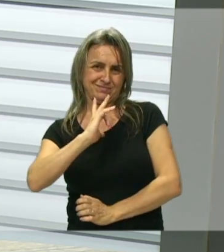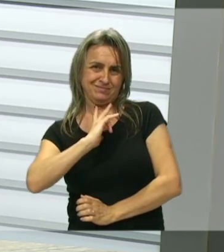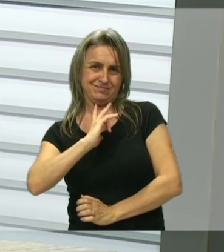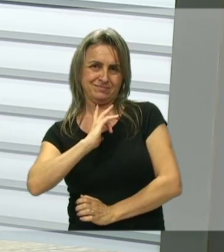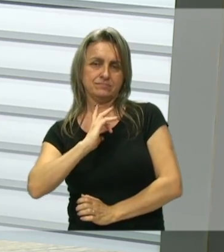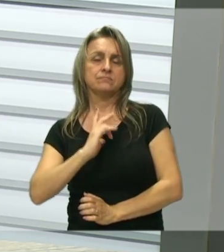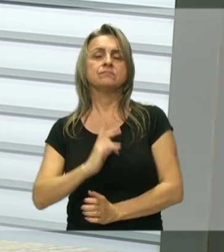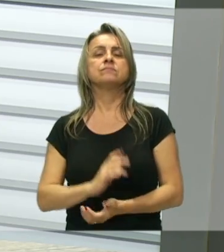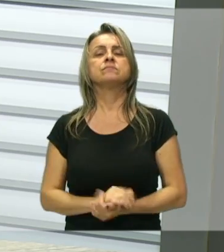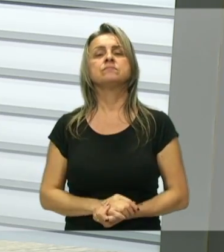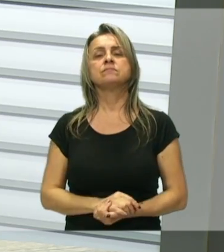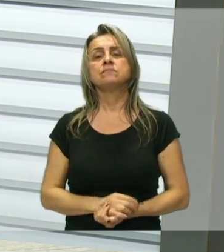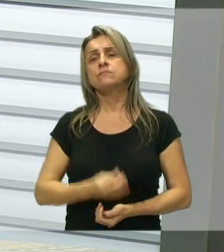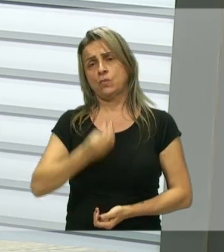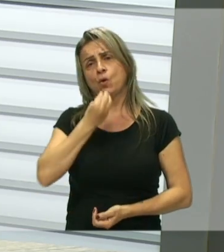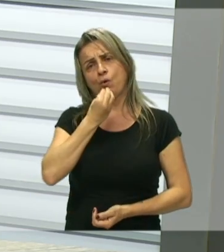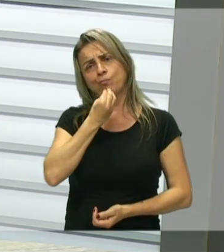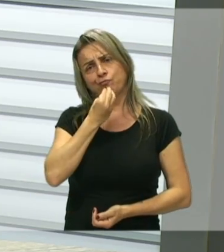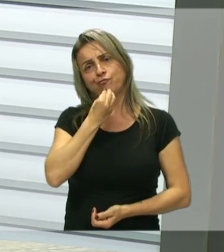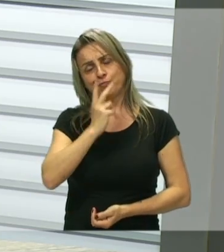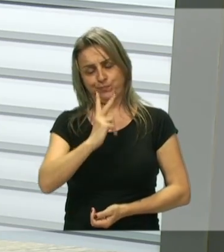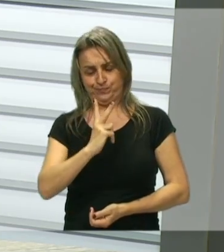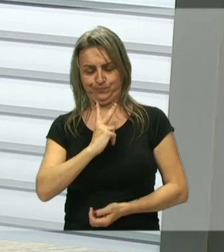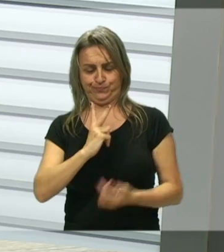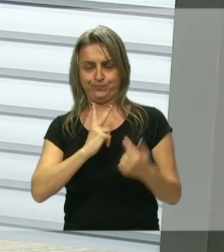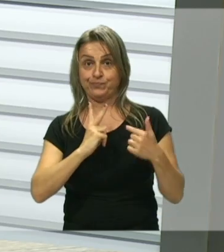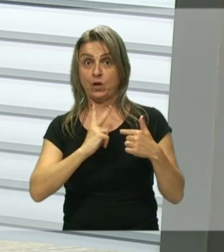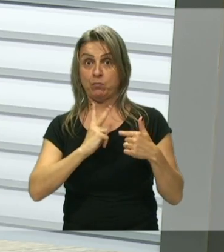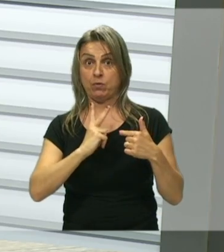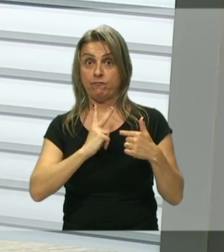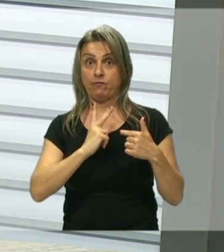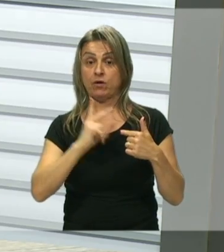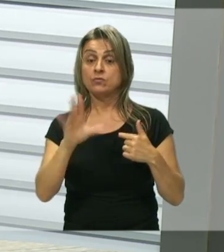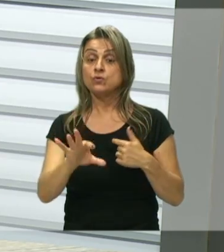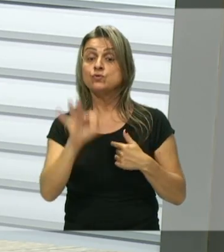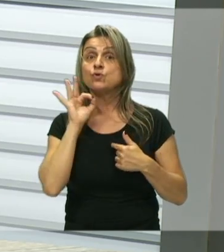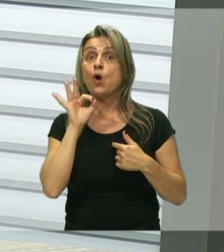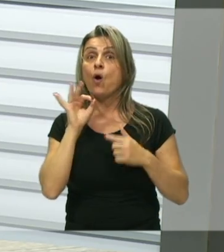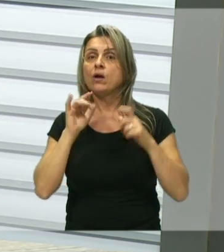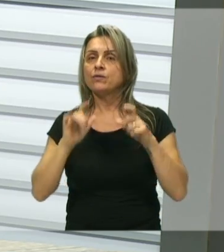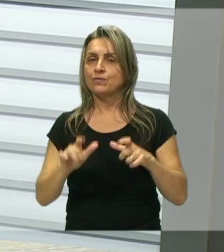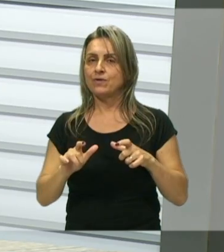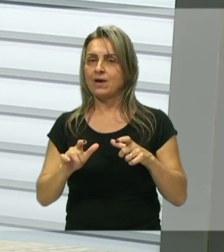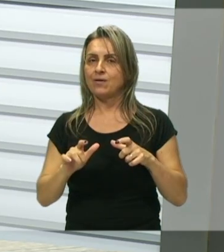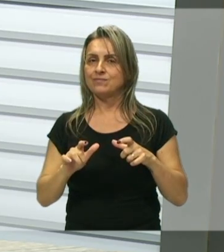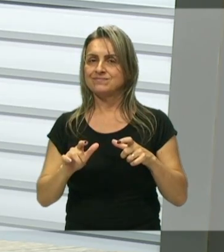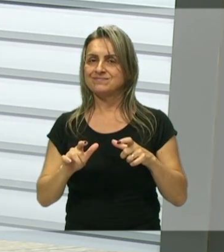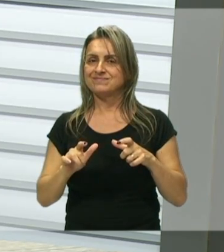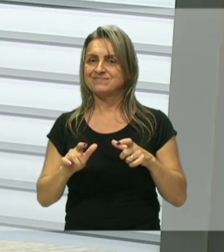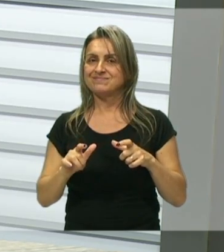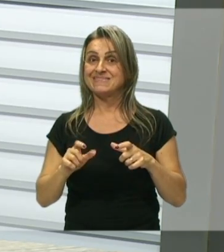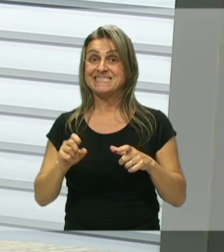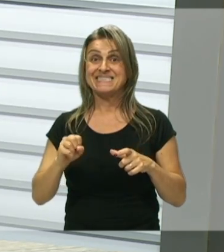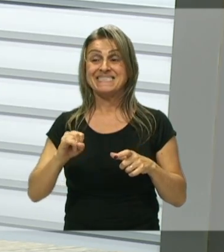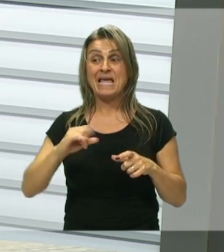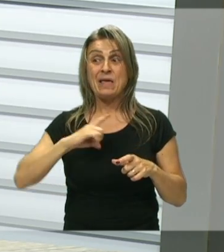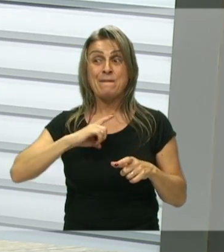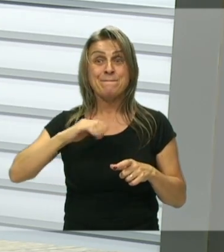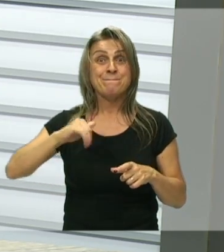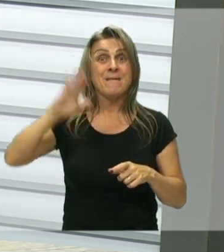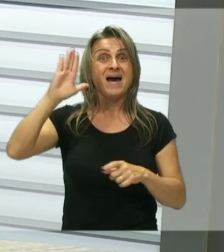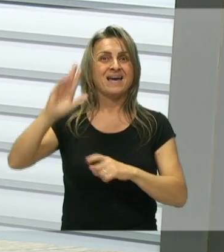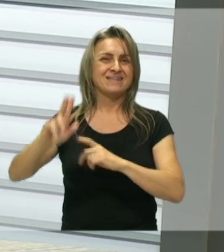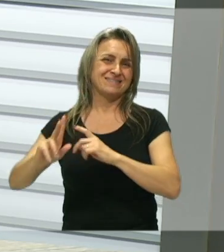obviamente que o privado ele vai escolher os locais onde tem maior demanda. E os que têm